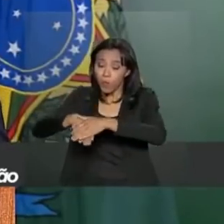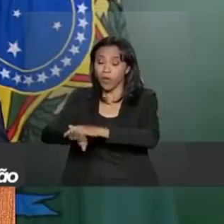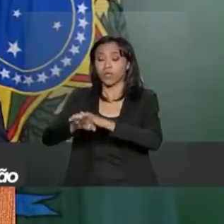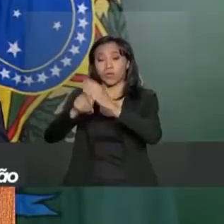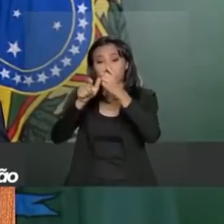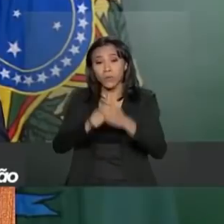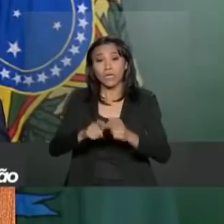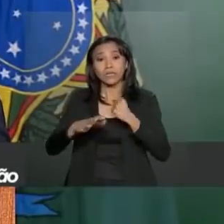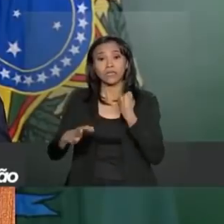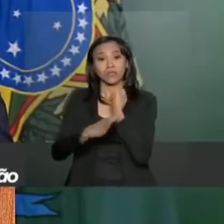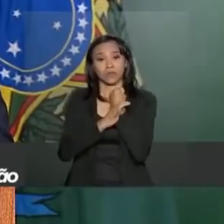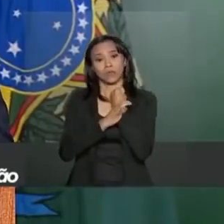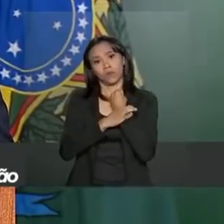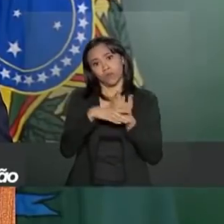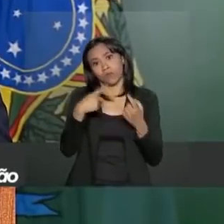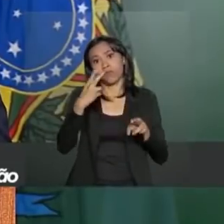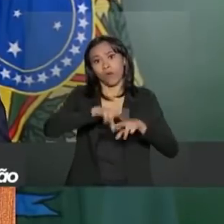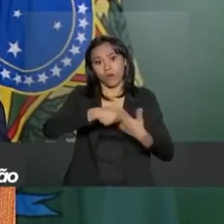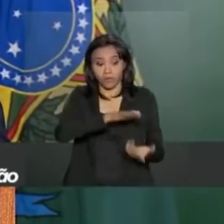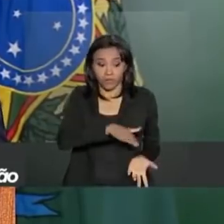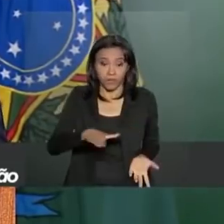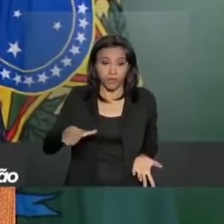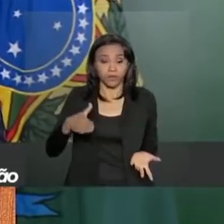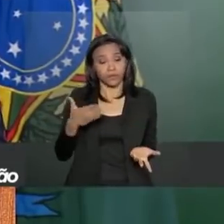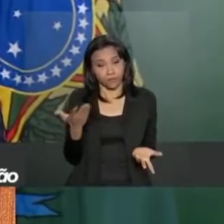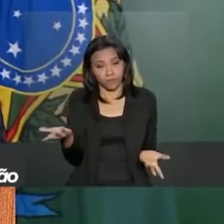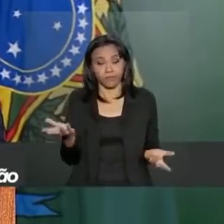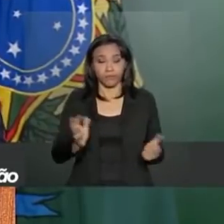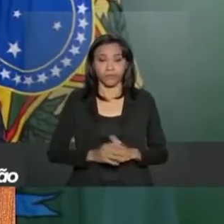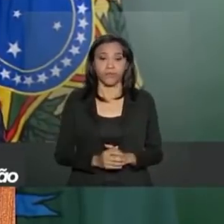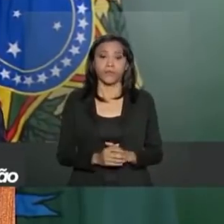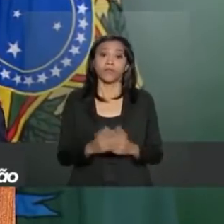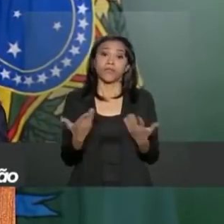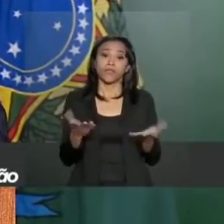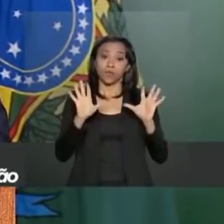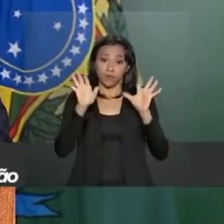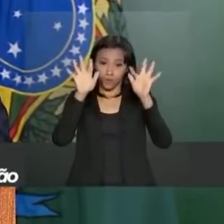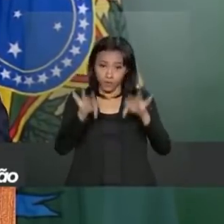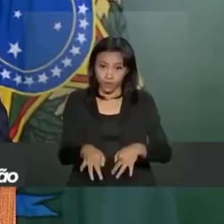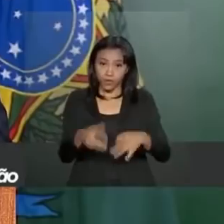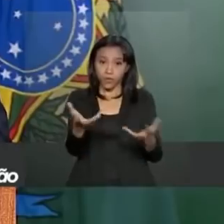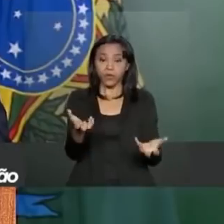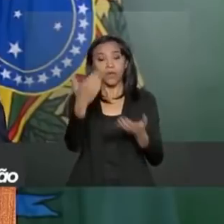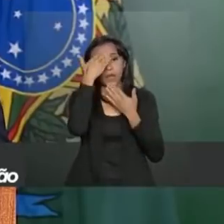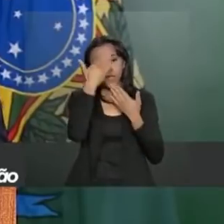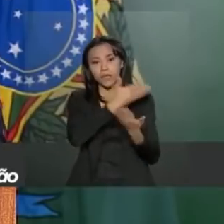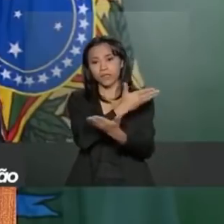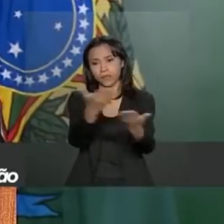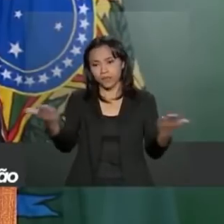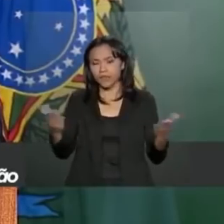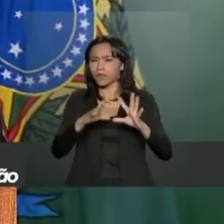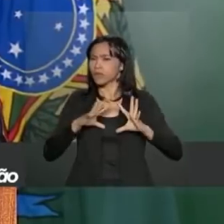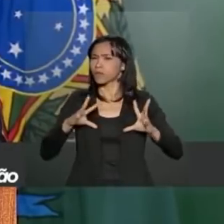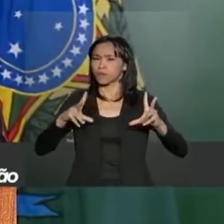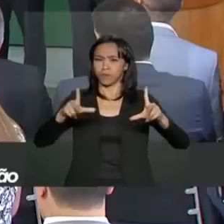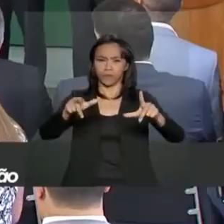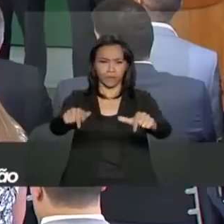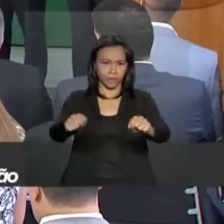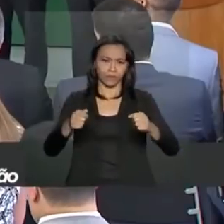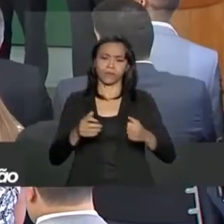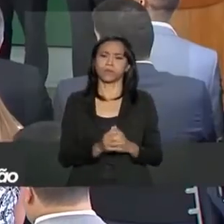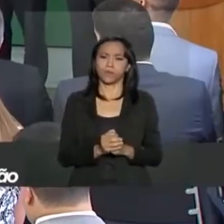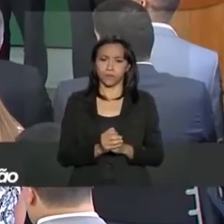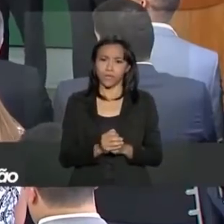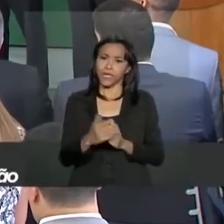especial quando você tenha criança dentro da mesa então finalizando eu quero agradecer a todos os senhores sem